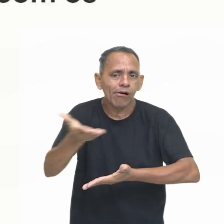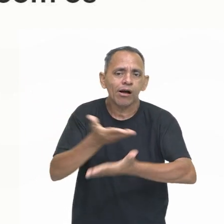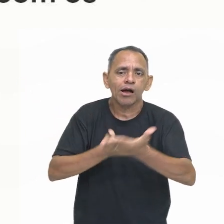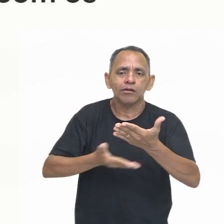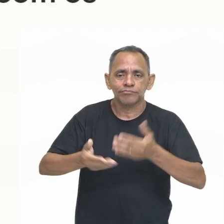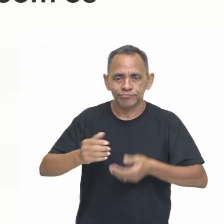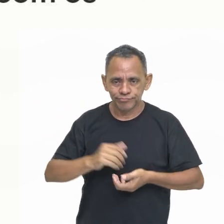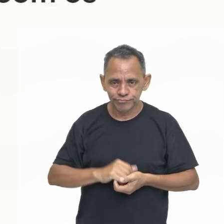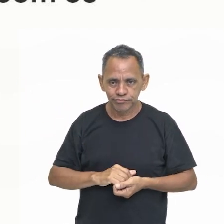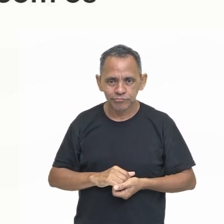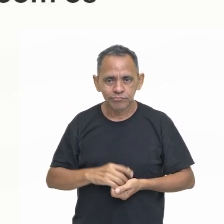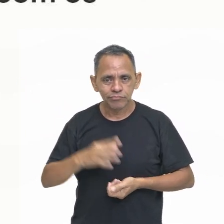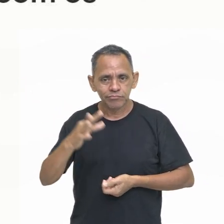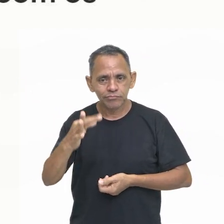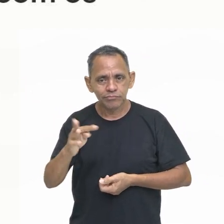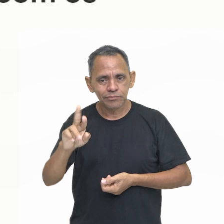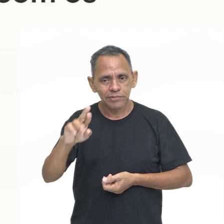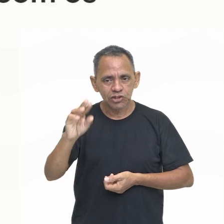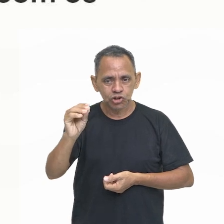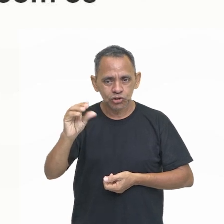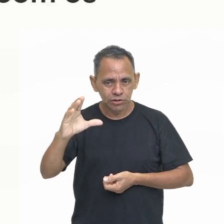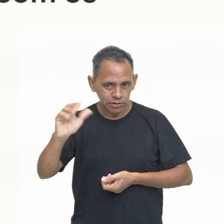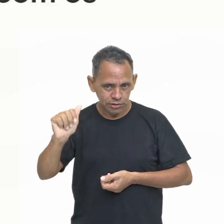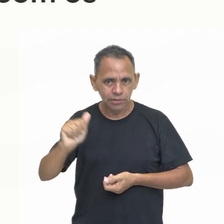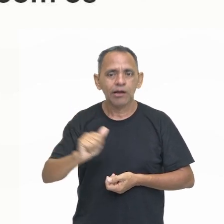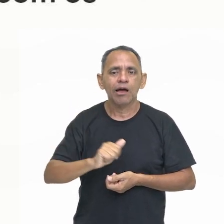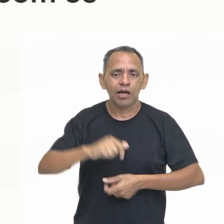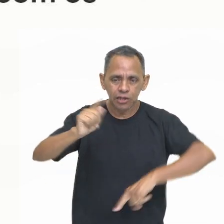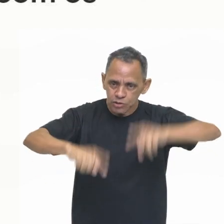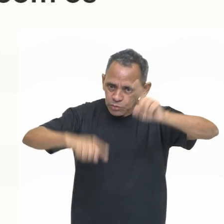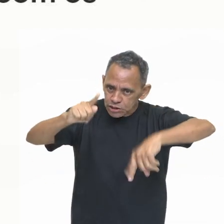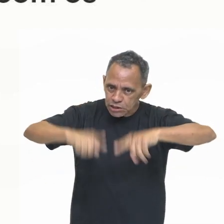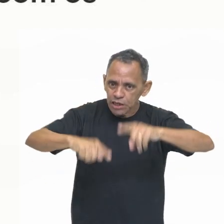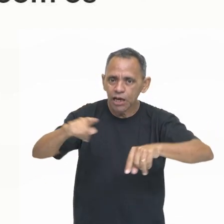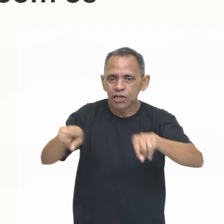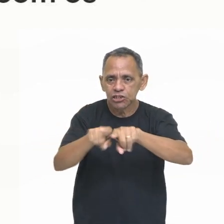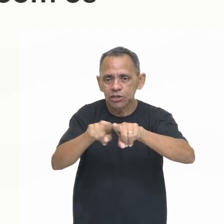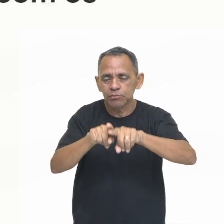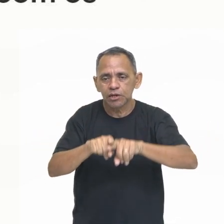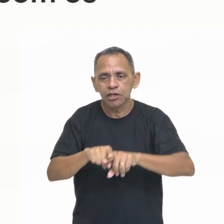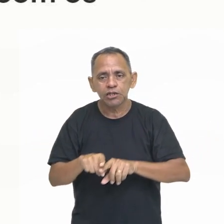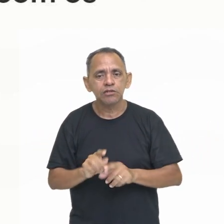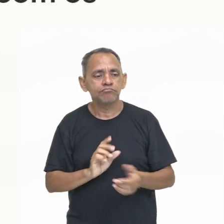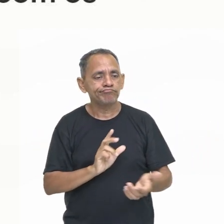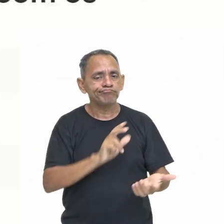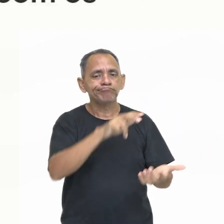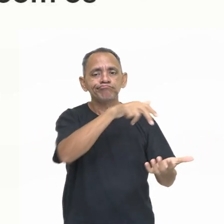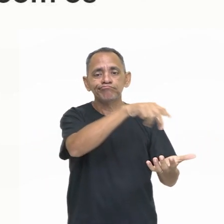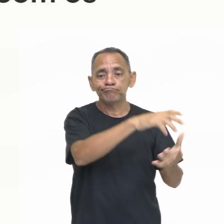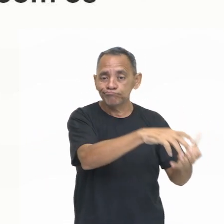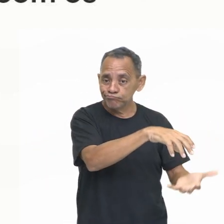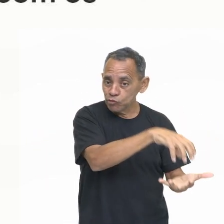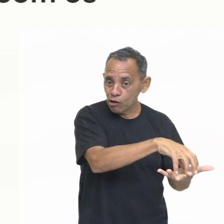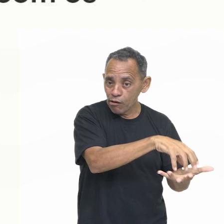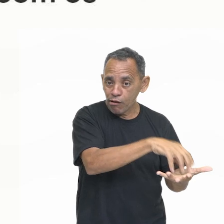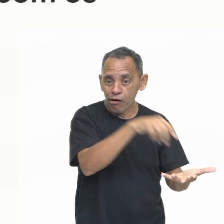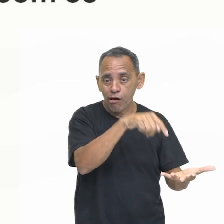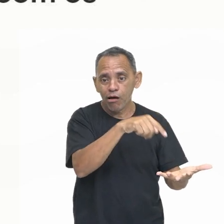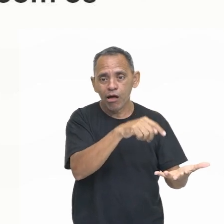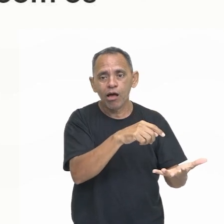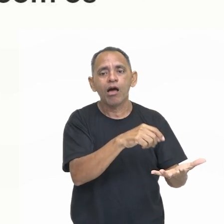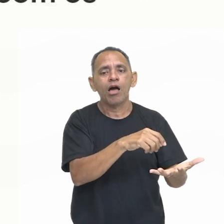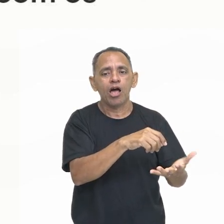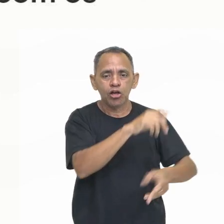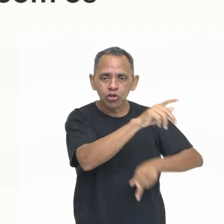a troca, né, entre produtos. Então você tem de um lado os povos originários, né,